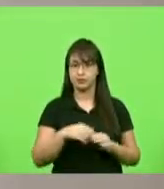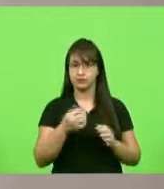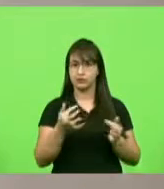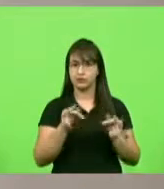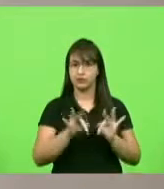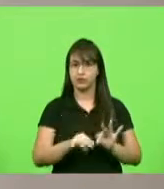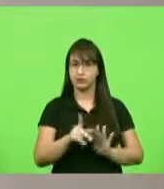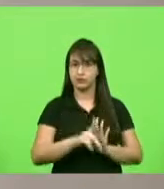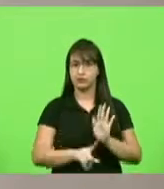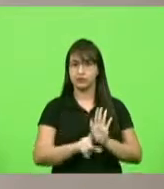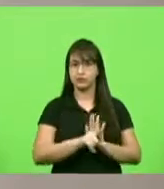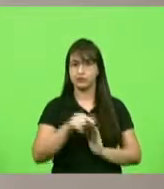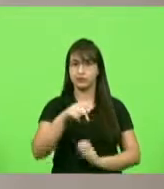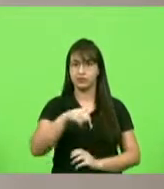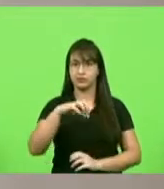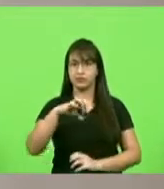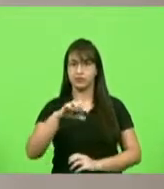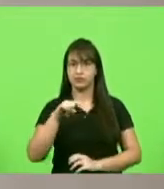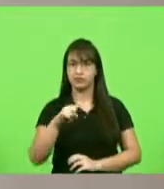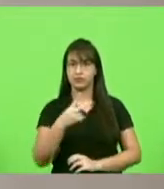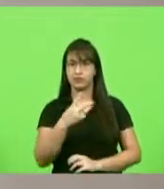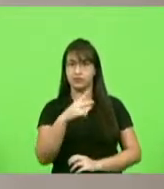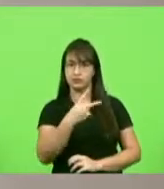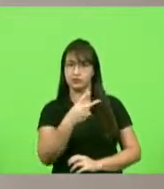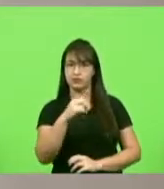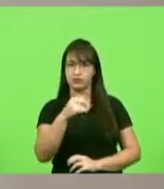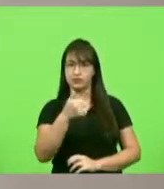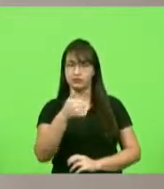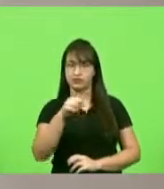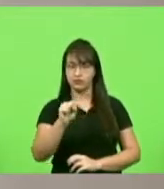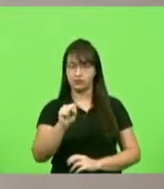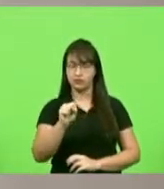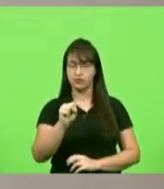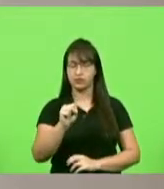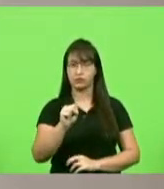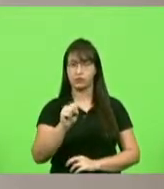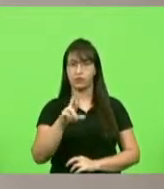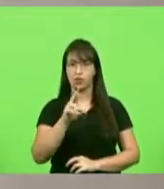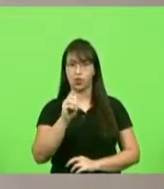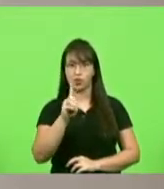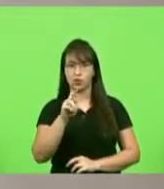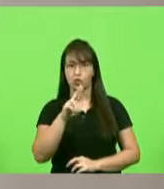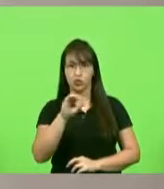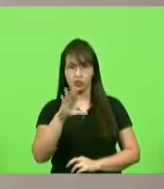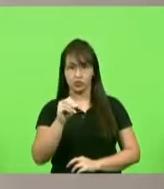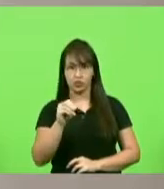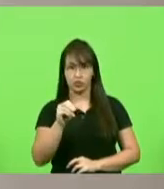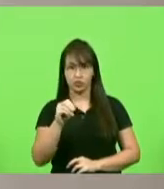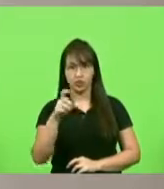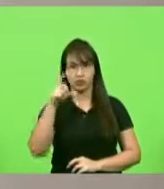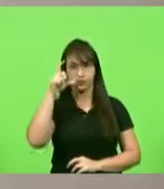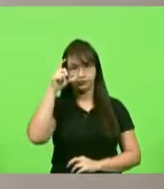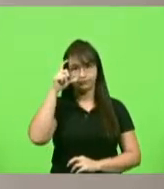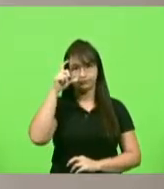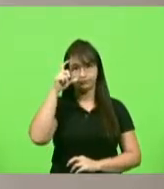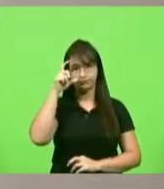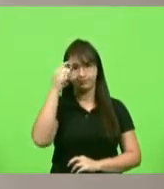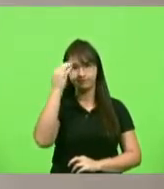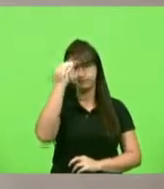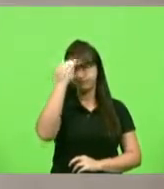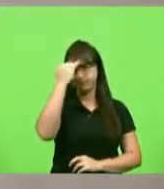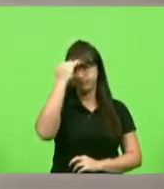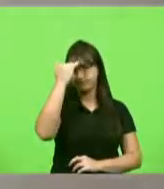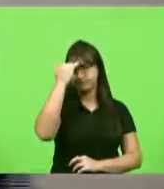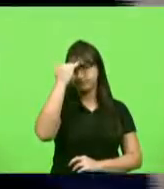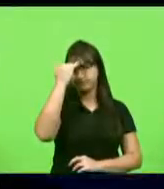lei 79.2/2018, autor deputado Rodrigo Minotto, institui o programa Maria da Penha vai à escola, visando sensibilizar a comunidade